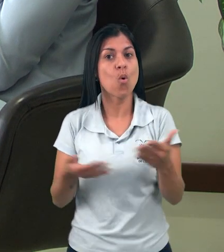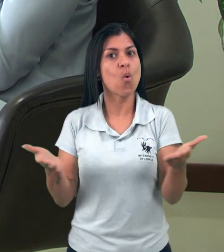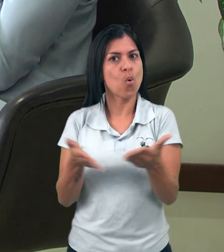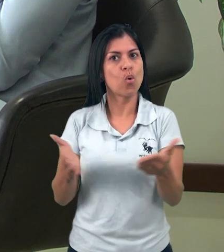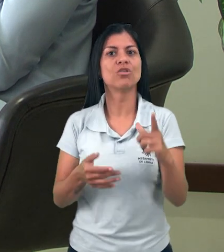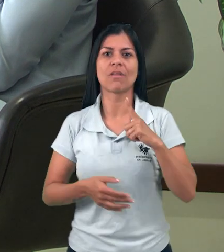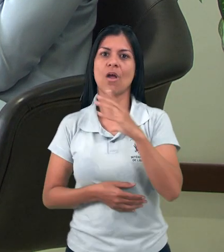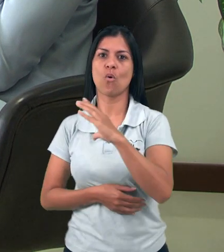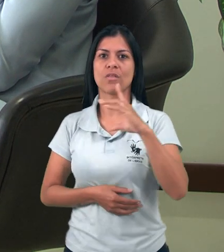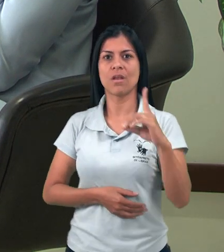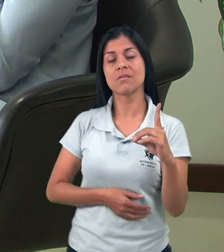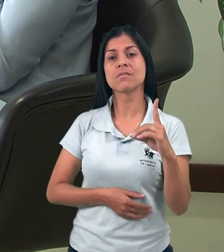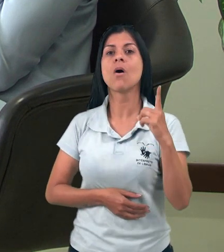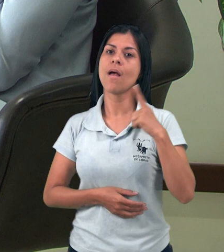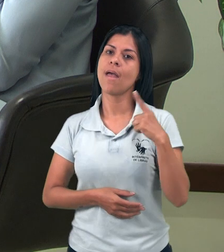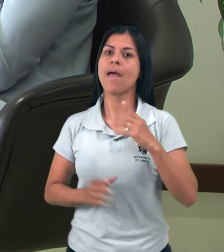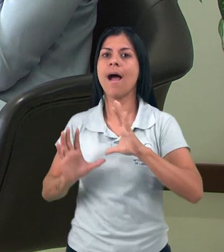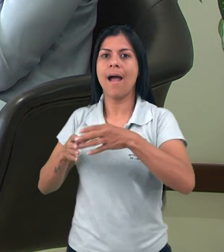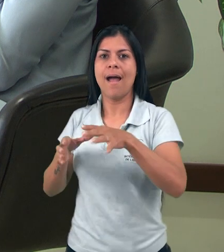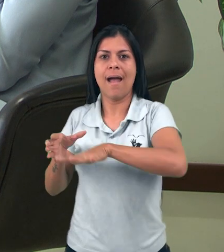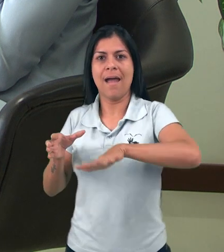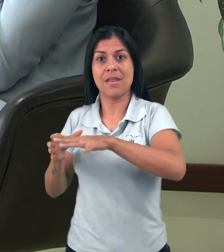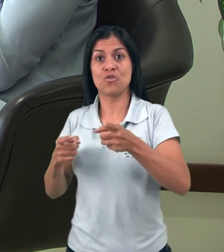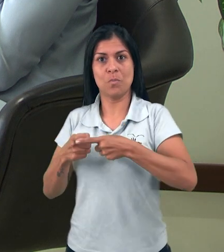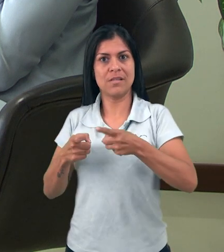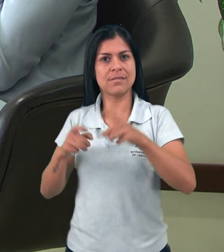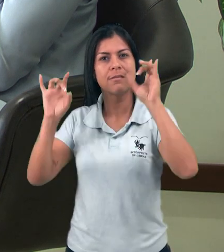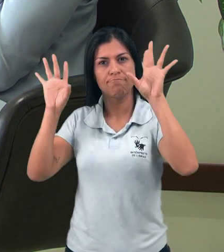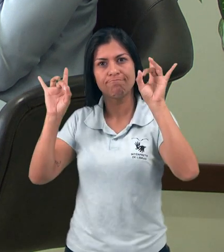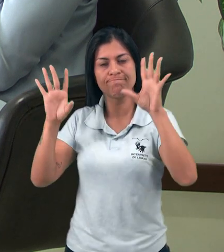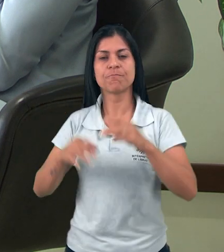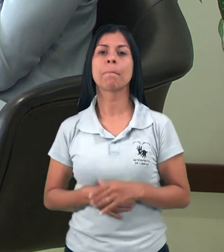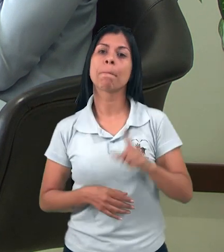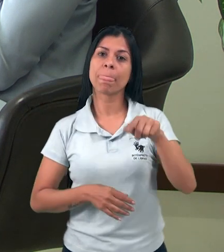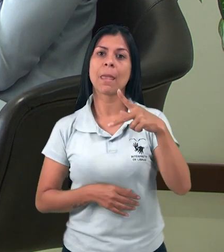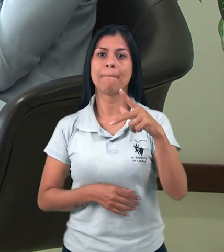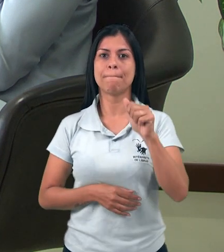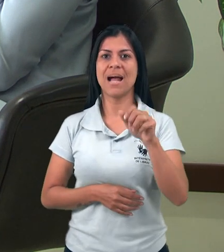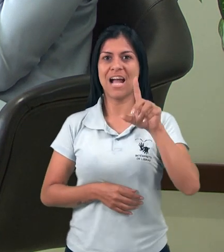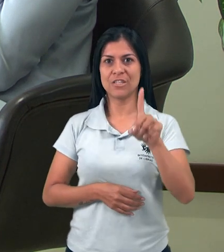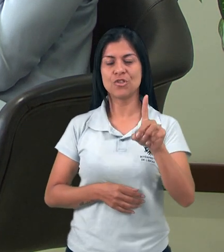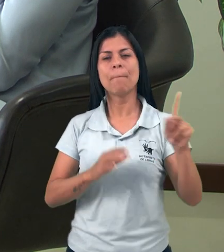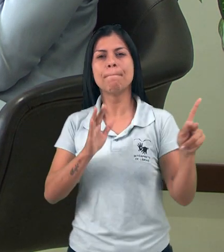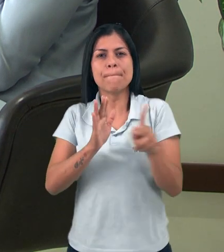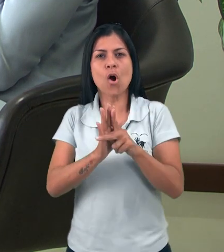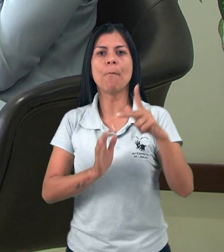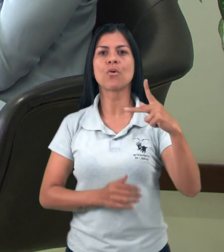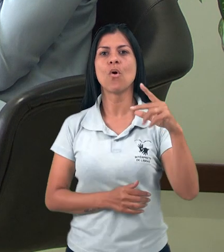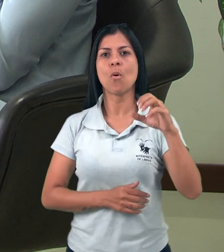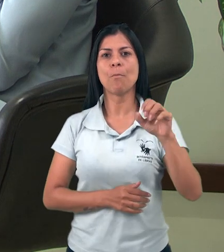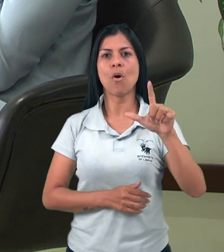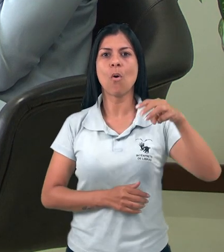1987 e atualmente é coordenada pelo Departamento de Medicina Especializada. Eu falo do PAD Pomeranos,